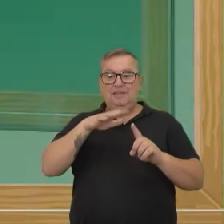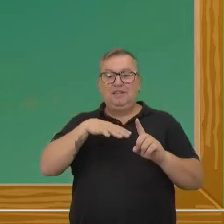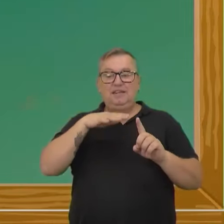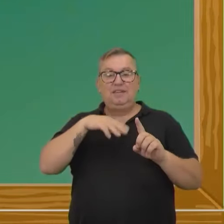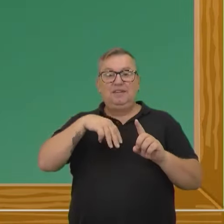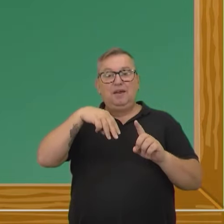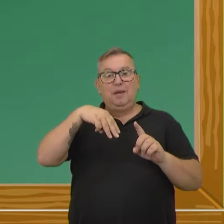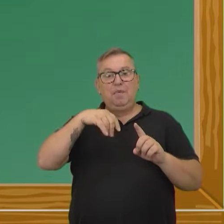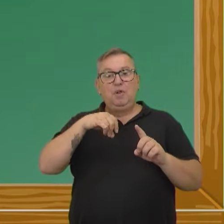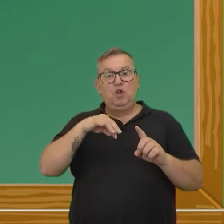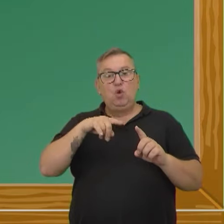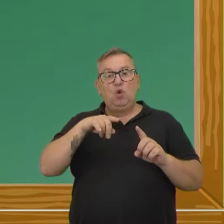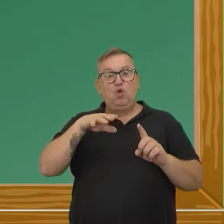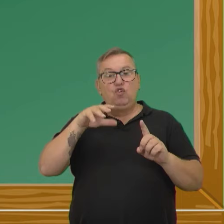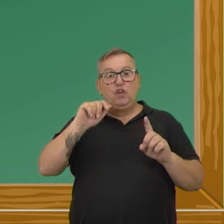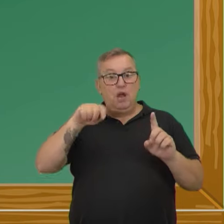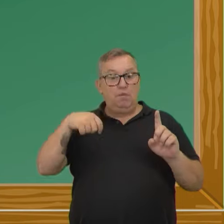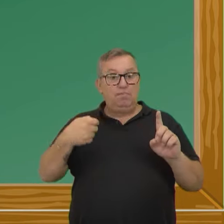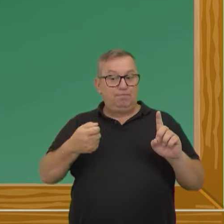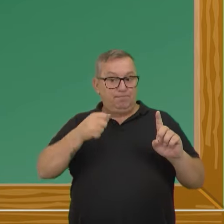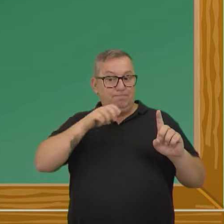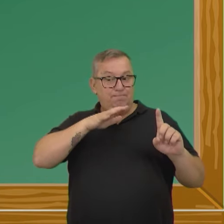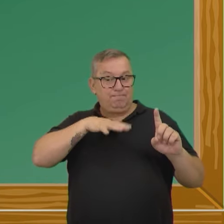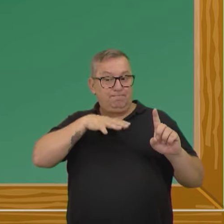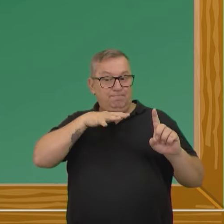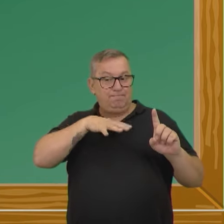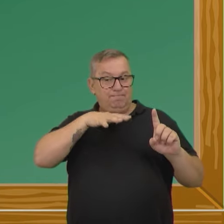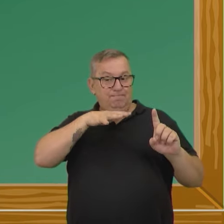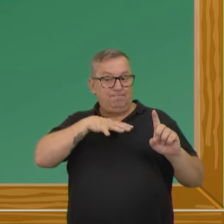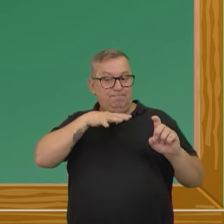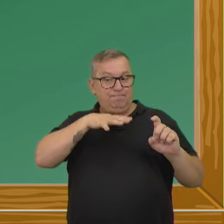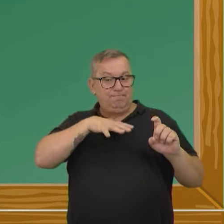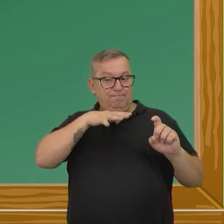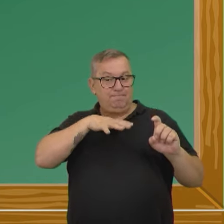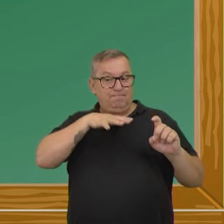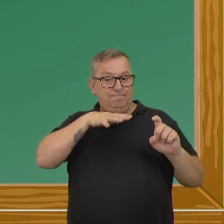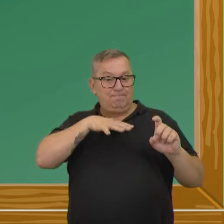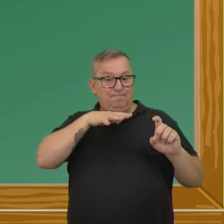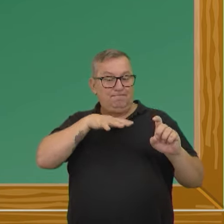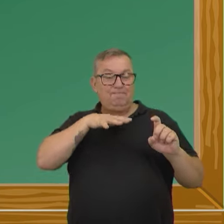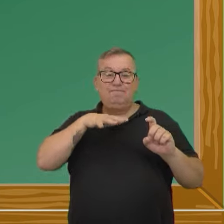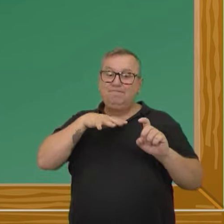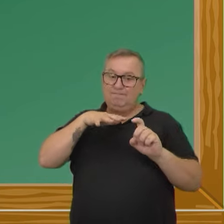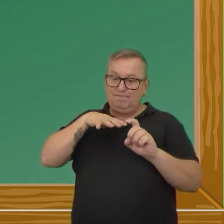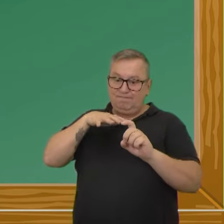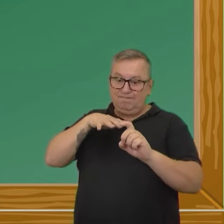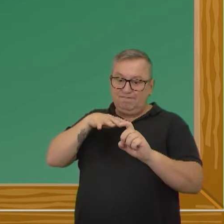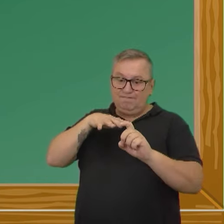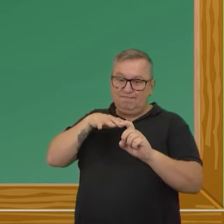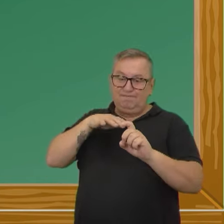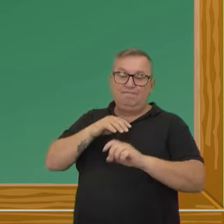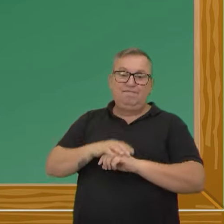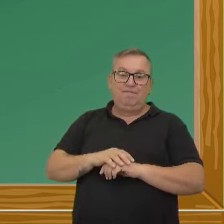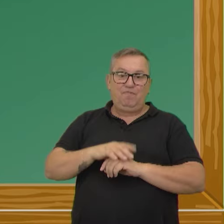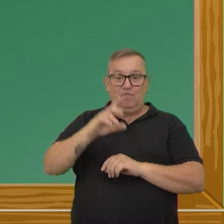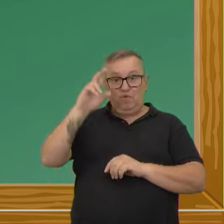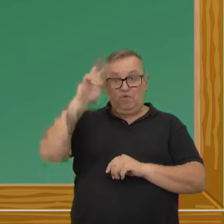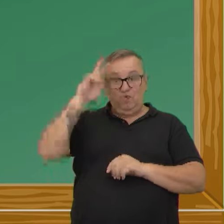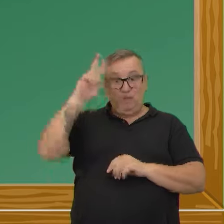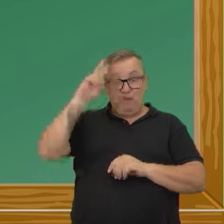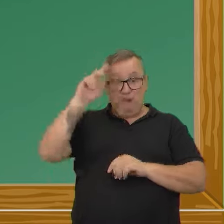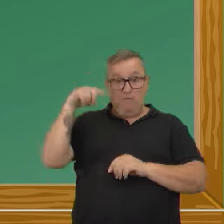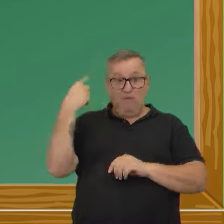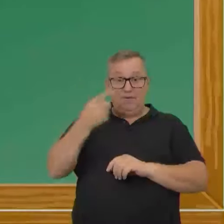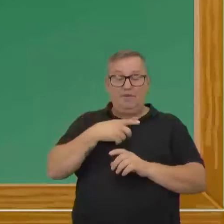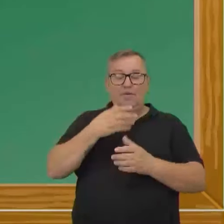Dá uma olhadinha na tela. Olha lá. Mitologia refere-se ao estudo dos mitos e ao conjunto deles. Vocês se lembram que nós